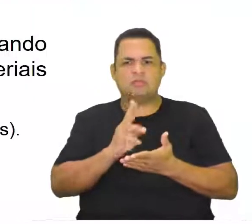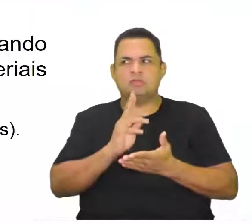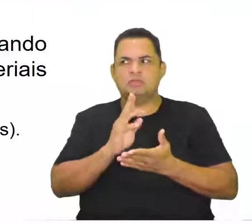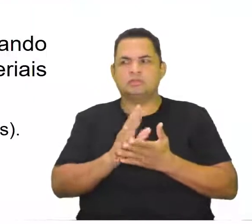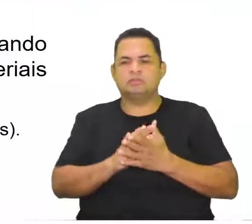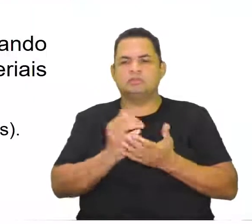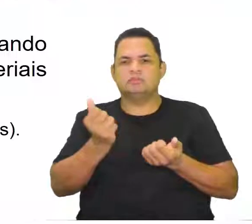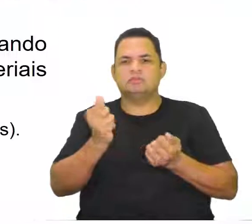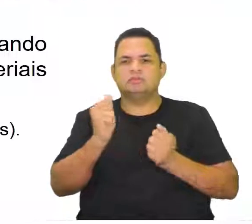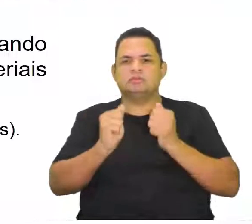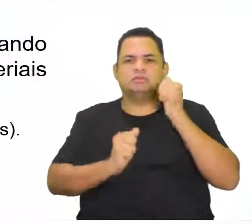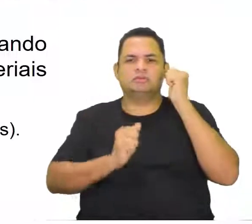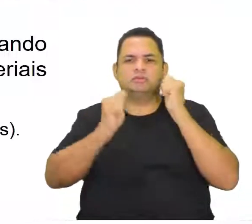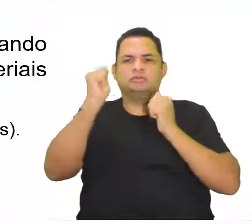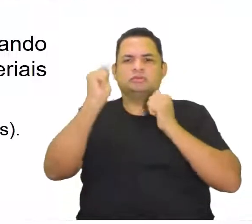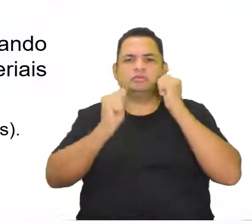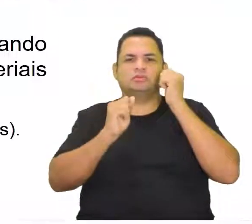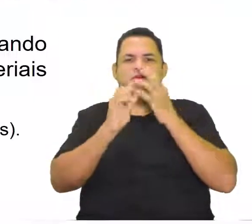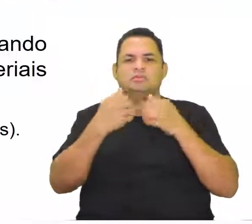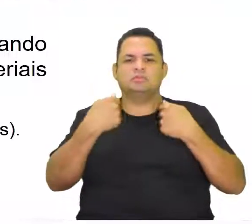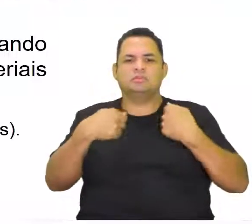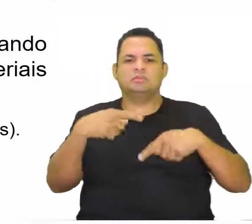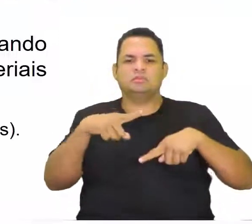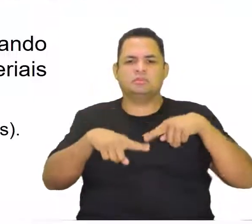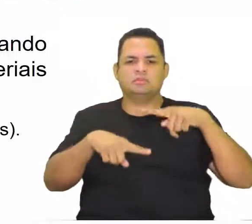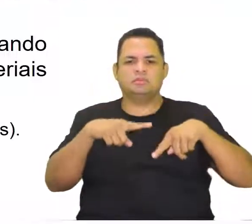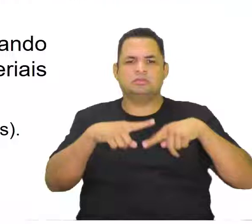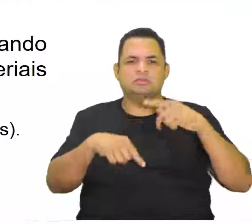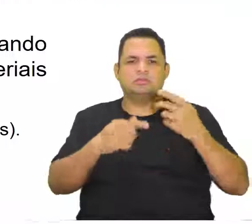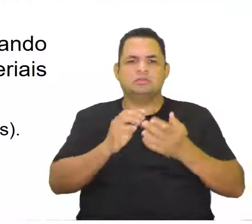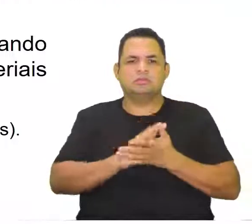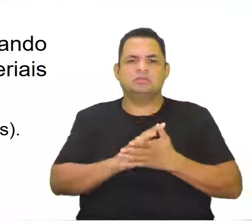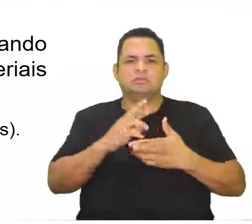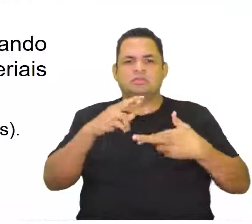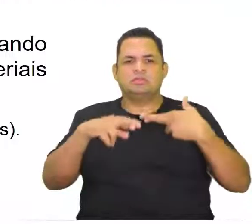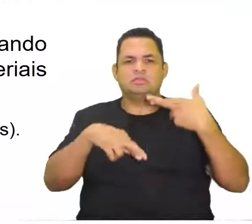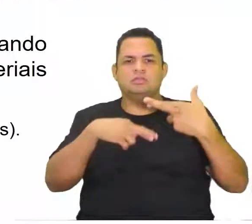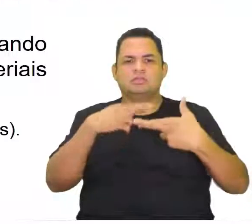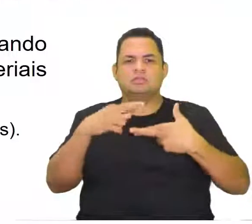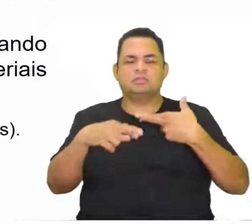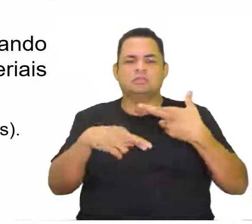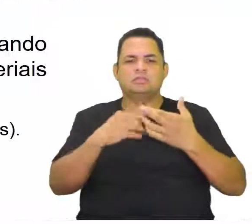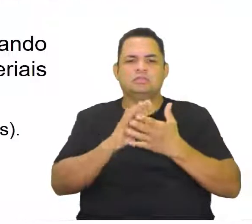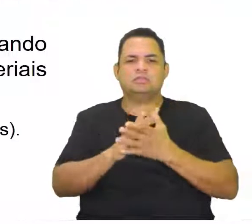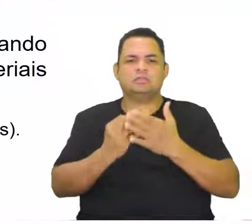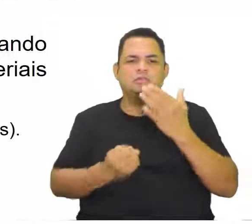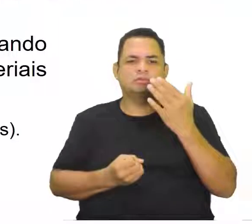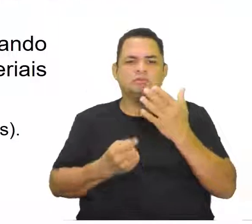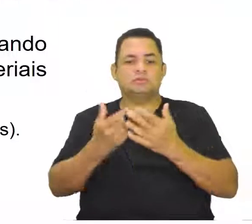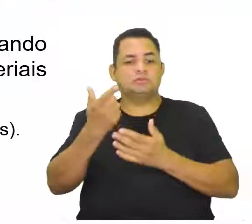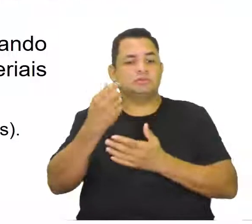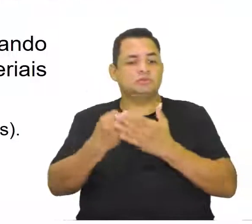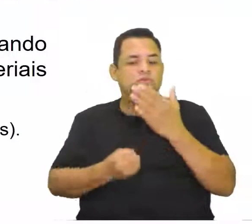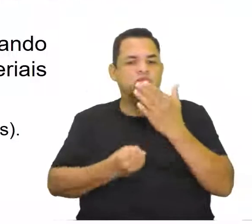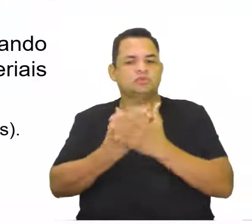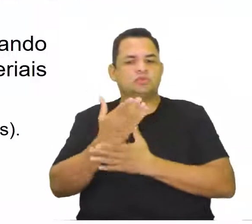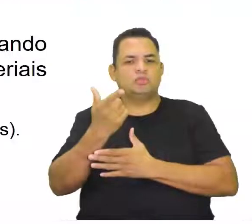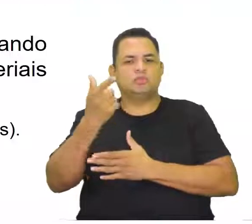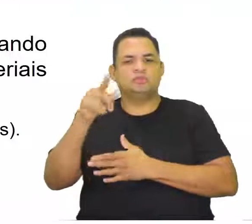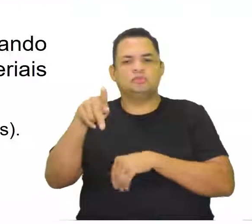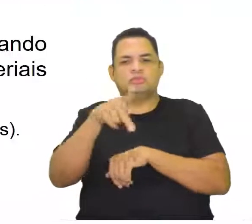industrialização necessitam de matérias-primas recicladas oriundas dos países mais